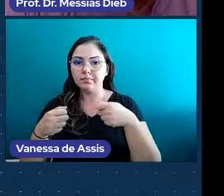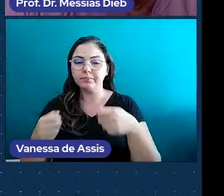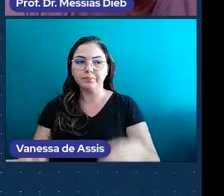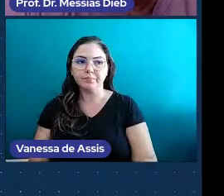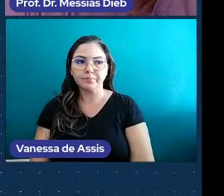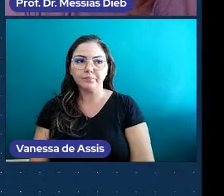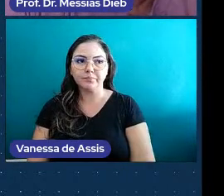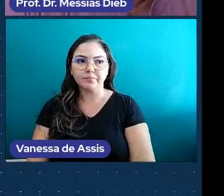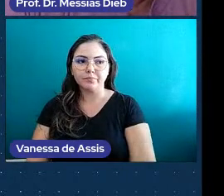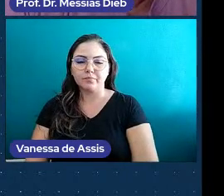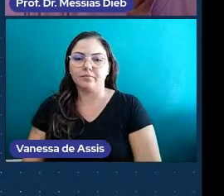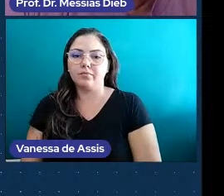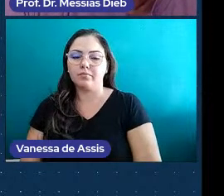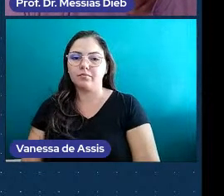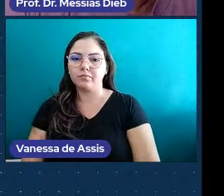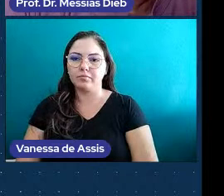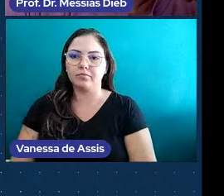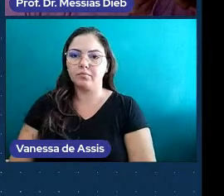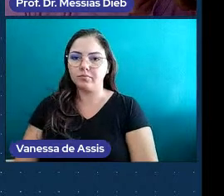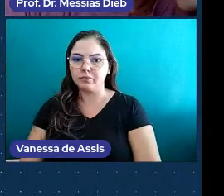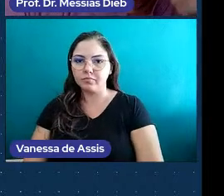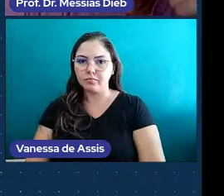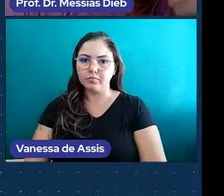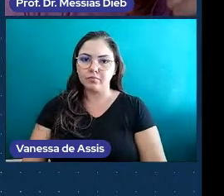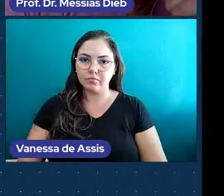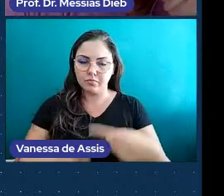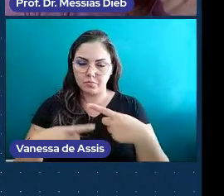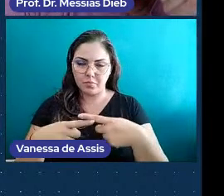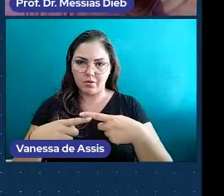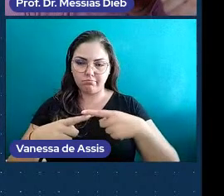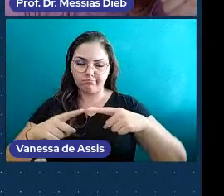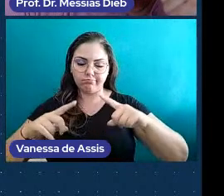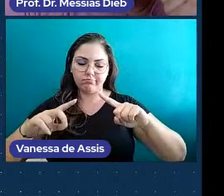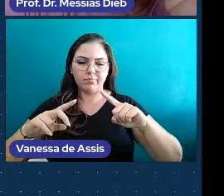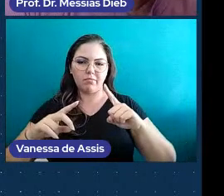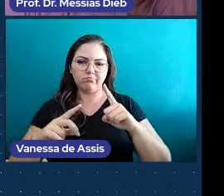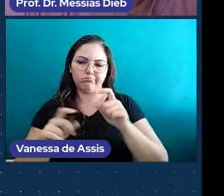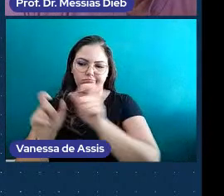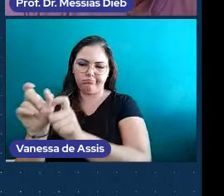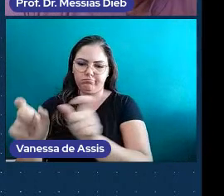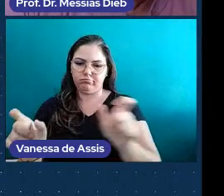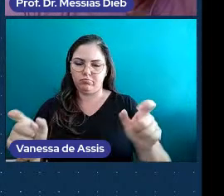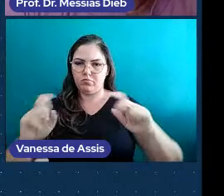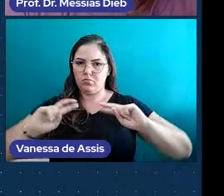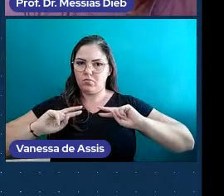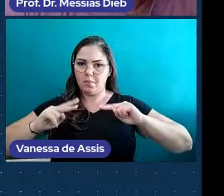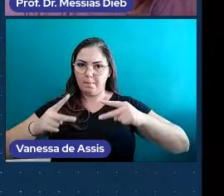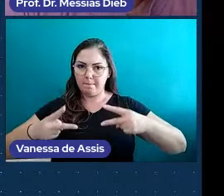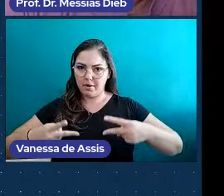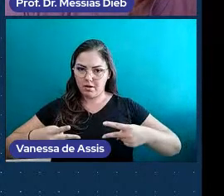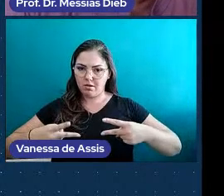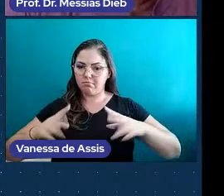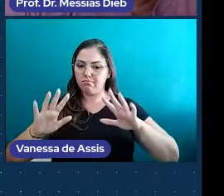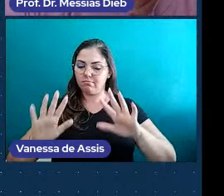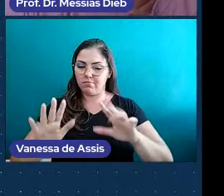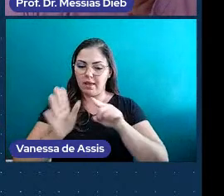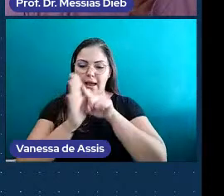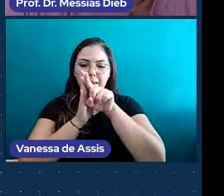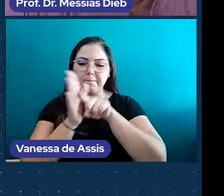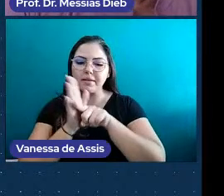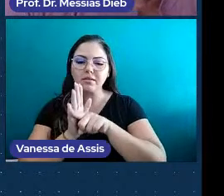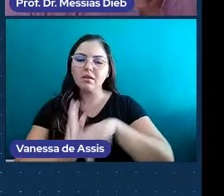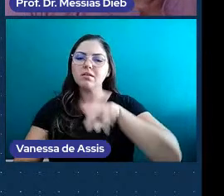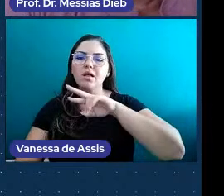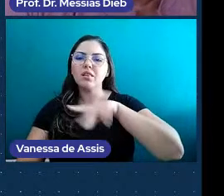como ação humana, a pesquisa, né, ela não é feita de qualquer maneira. E eu estou falando aqui